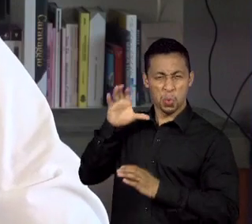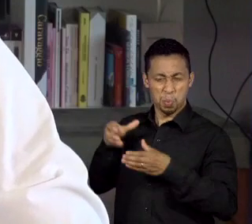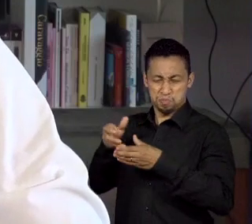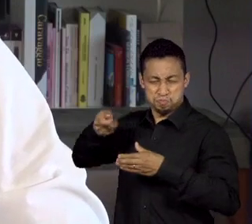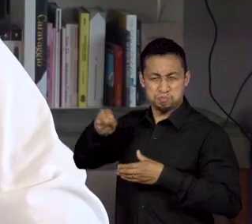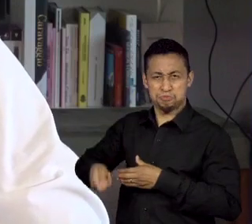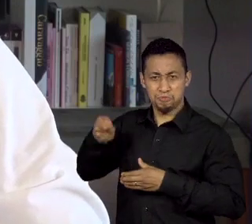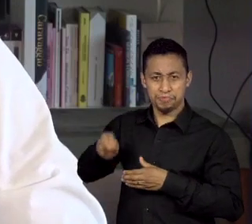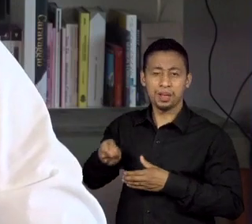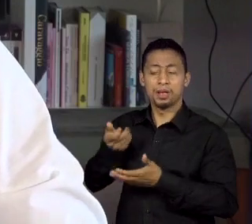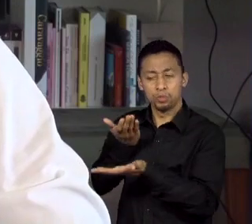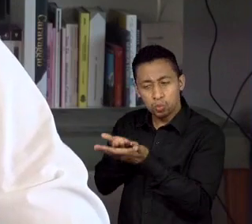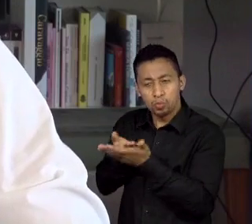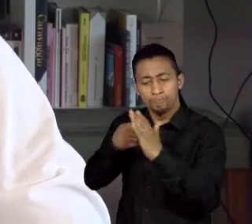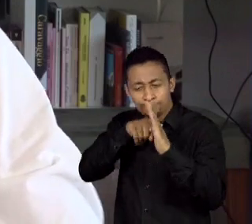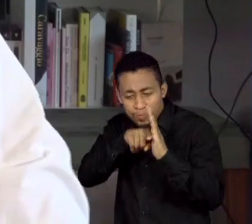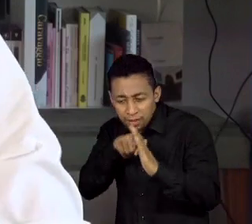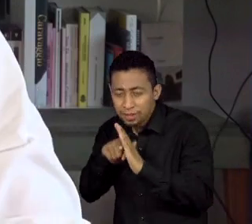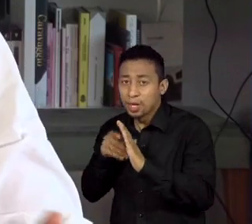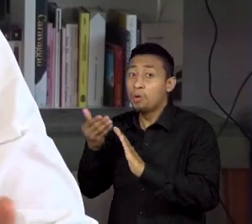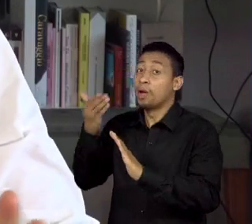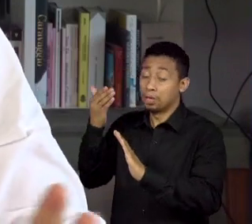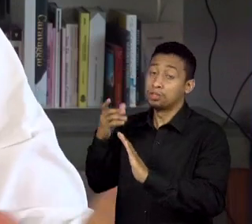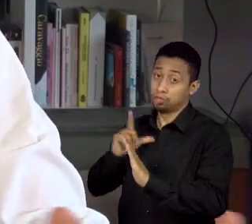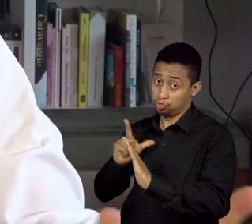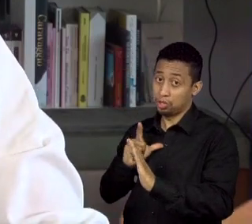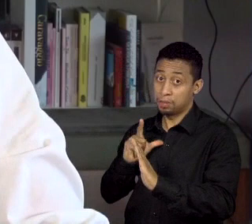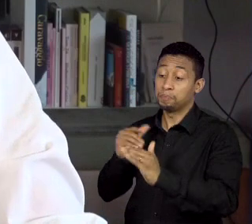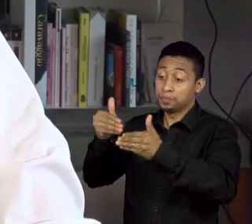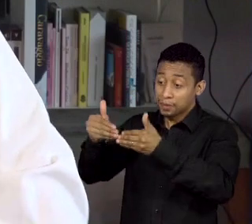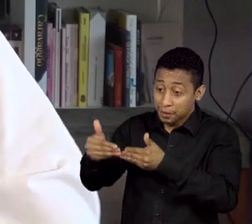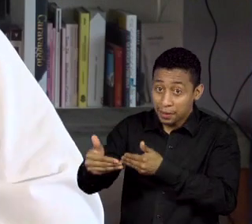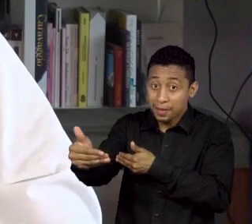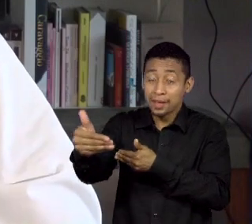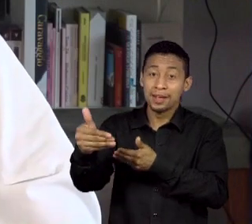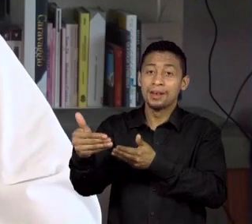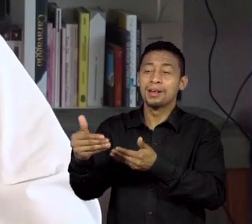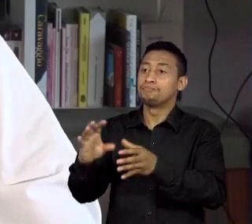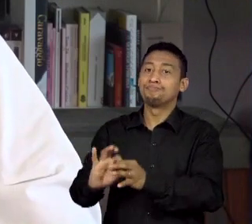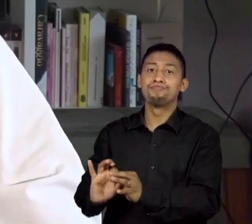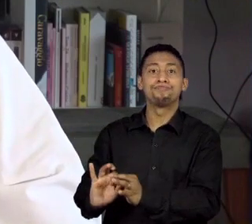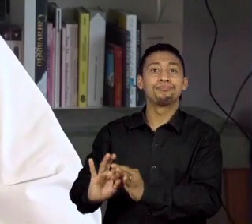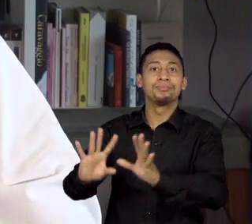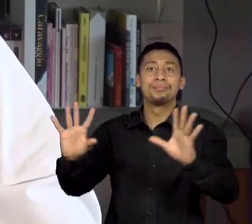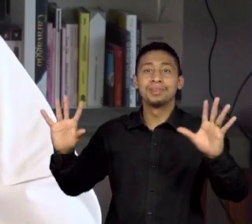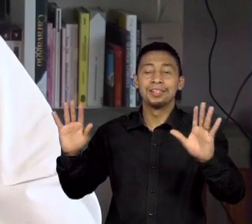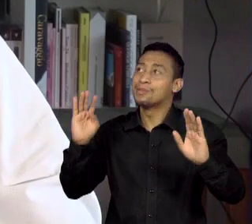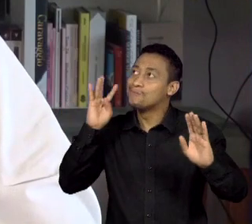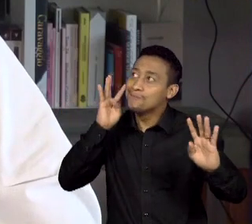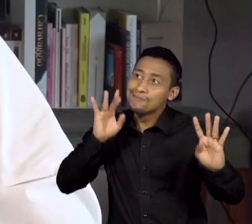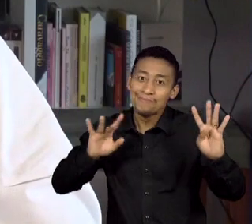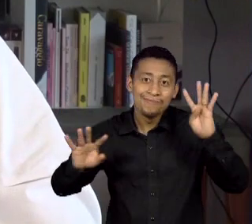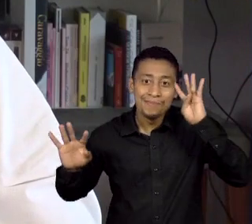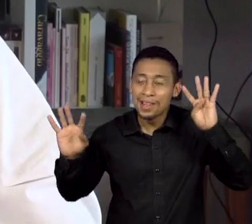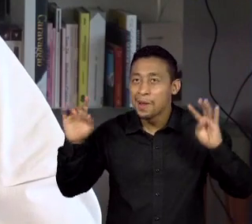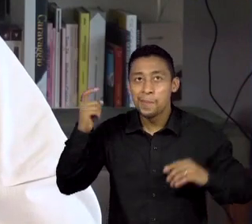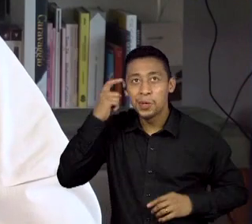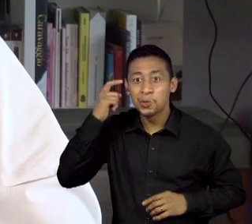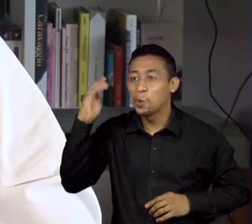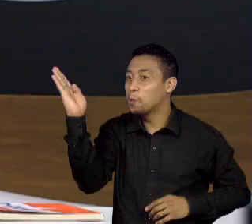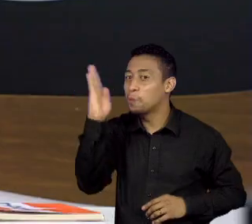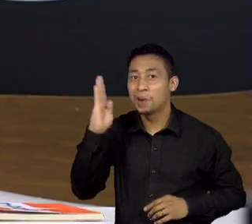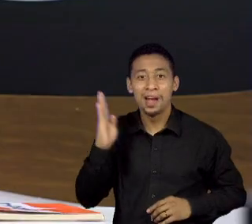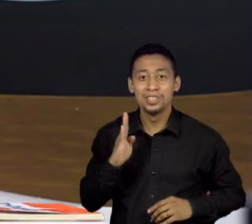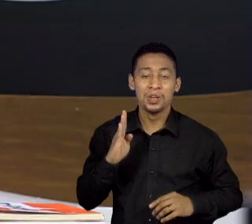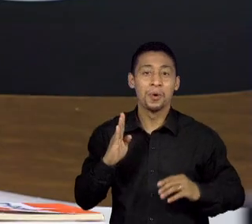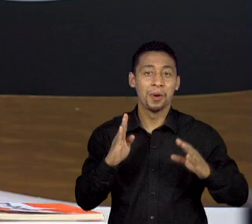o CPC, tudo isso, e era legítima, a gente passou a viver num mundo de fantasia. A gente achava que o Brasil ia se alternar entre o PSDB e o PT.